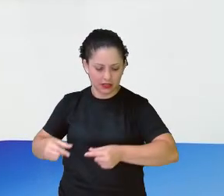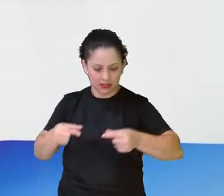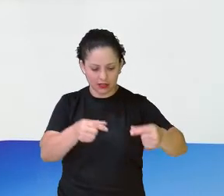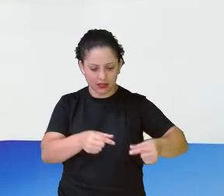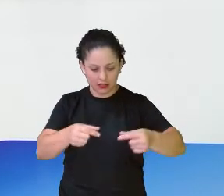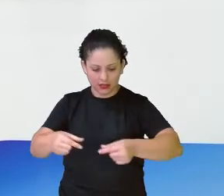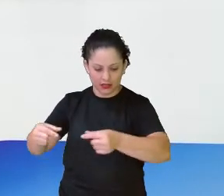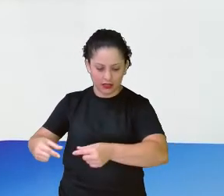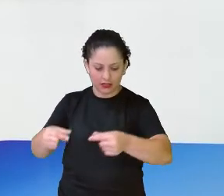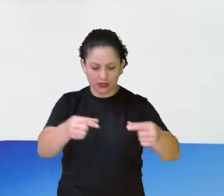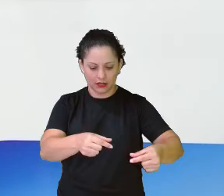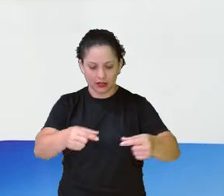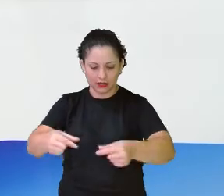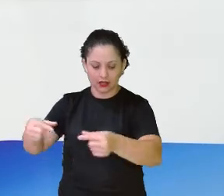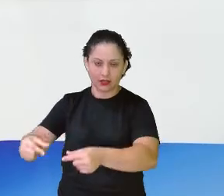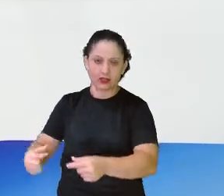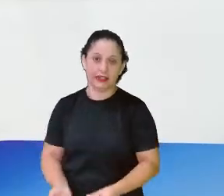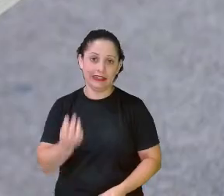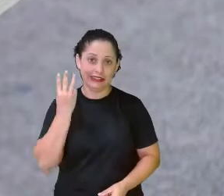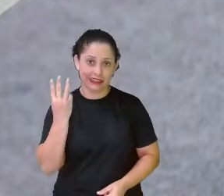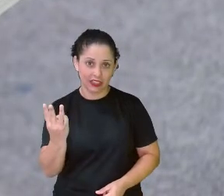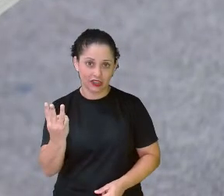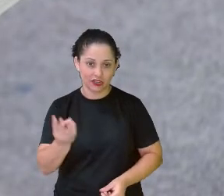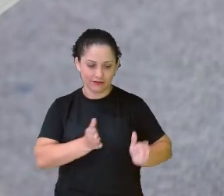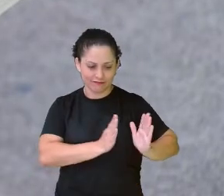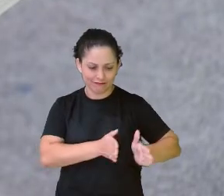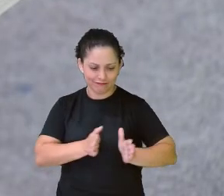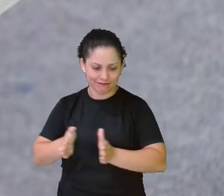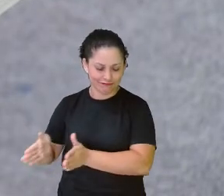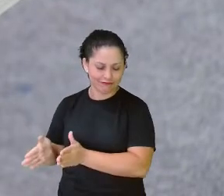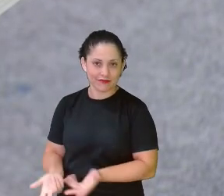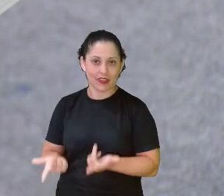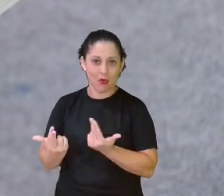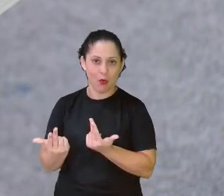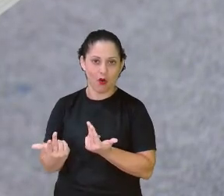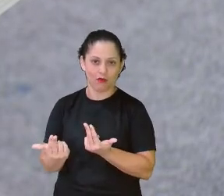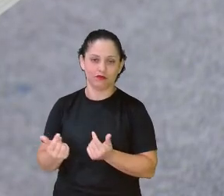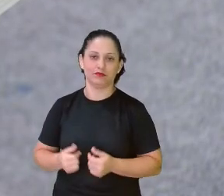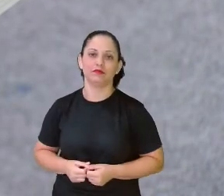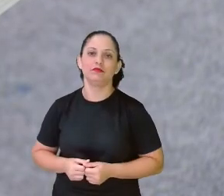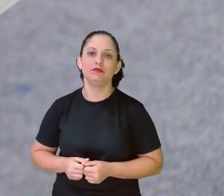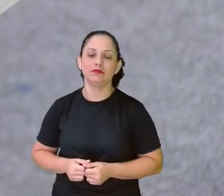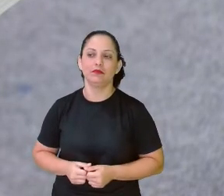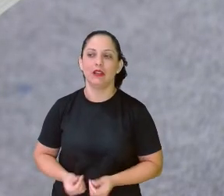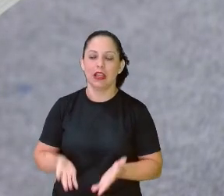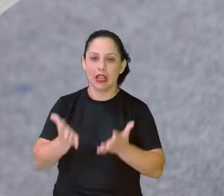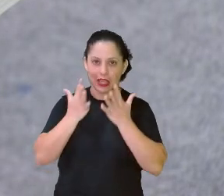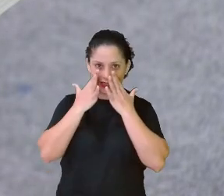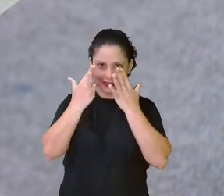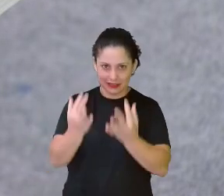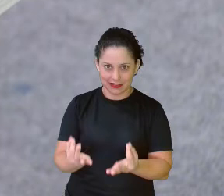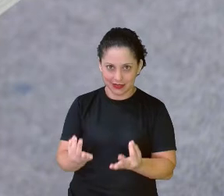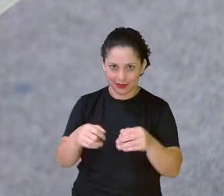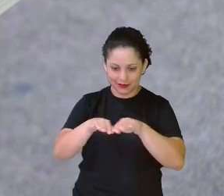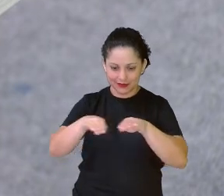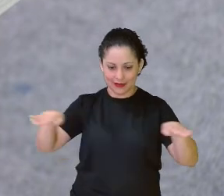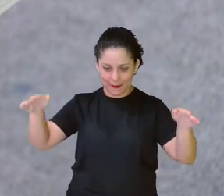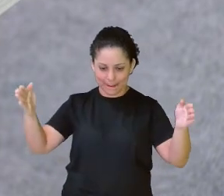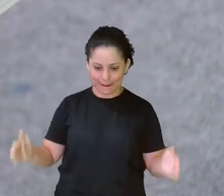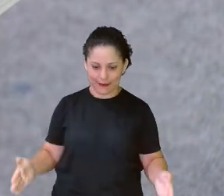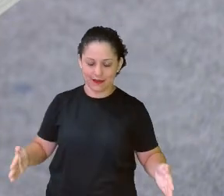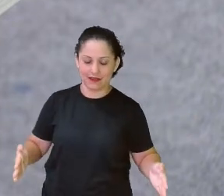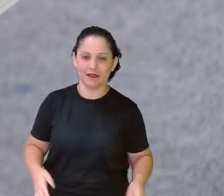em 3 partes iguais. Agora me responde aí, presta atenção na mesa. A produção deu um